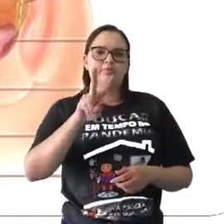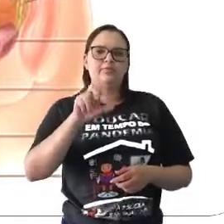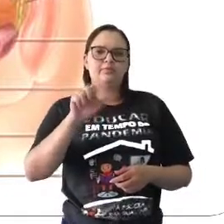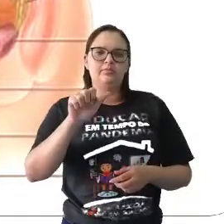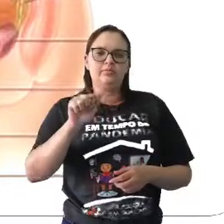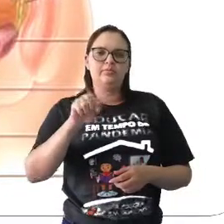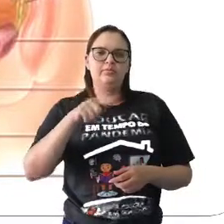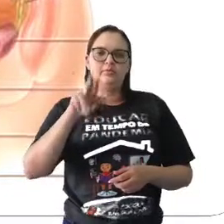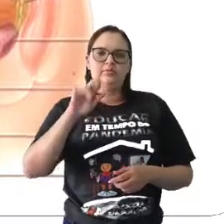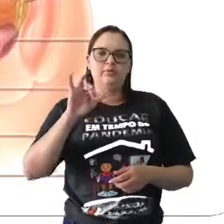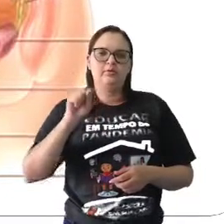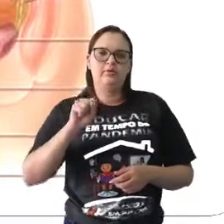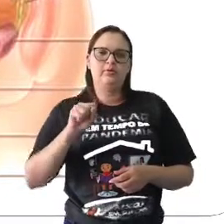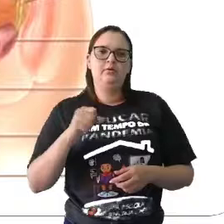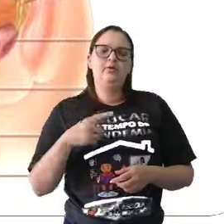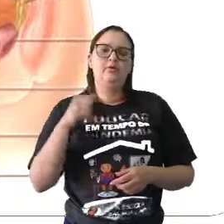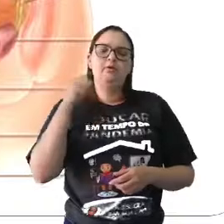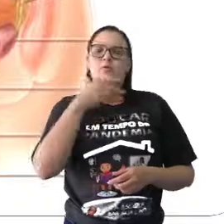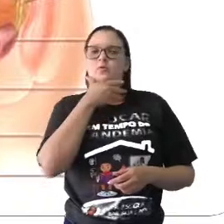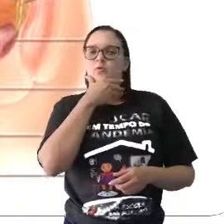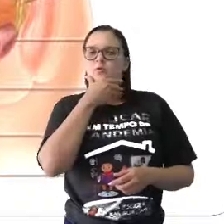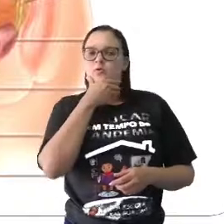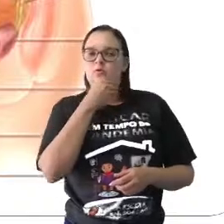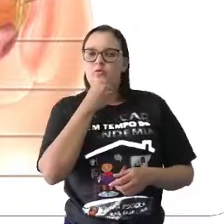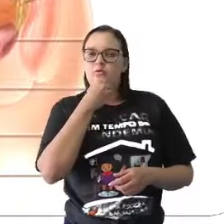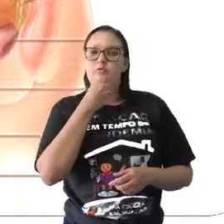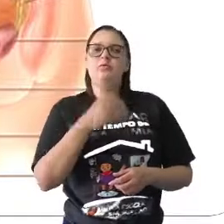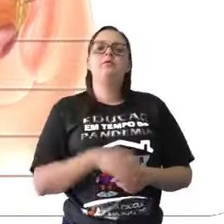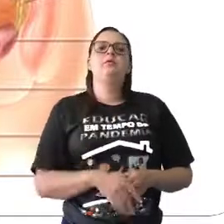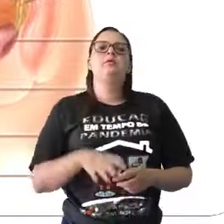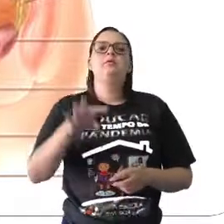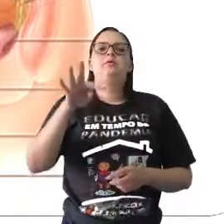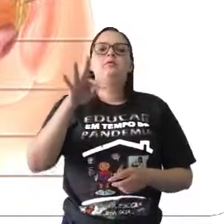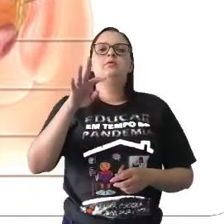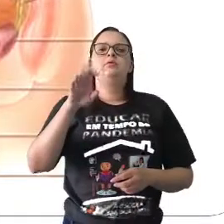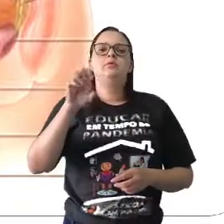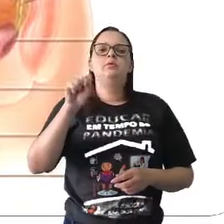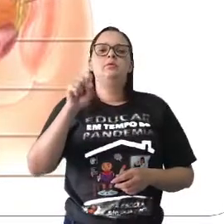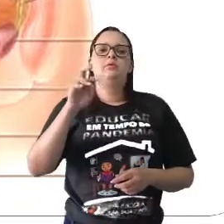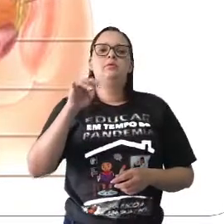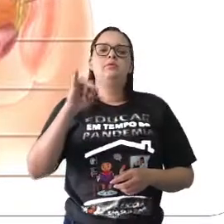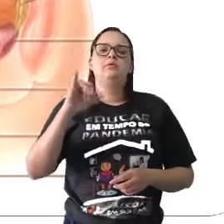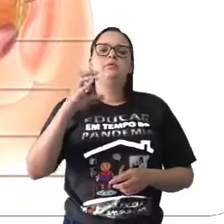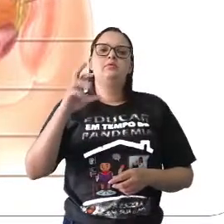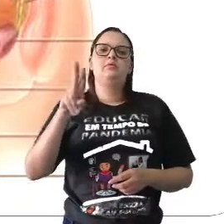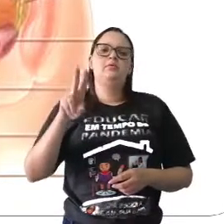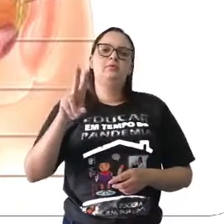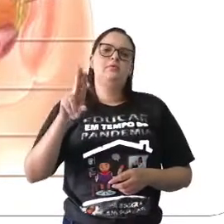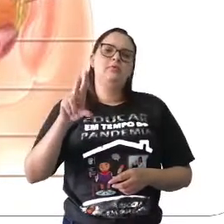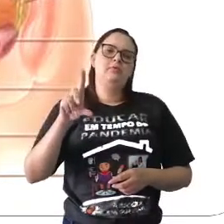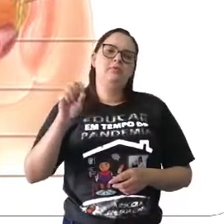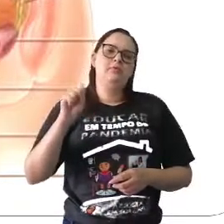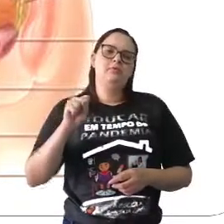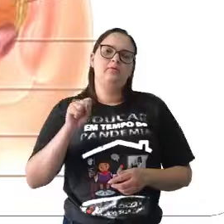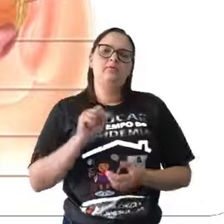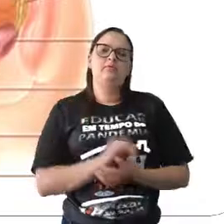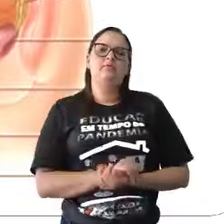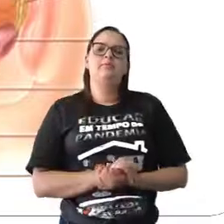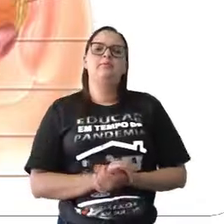parte do sistema reprodutor feminino nas meninas e o sistema reprodutor masculino nos meninos, como eu falei na aula